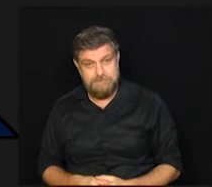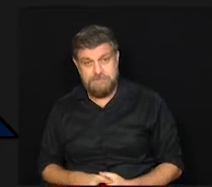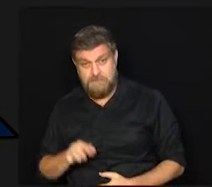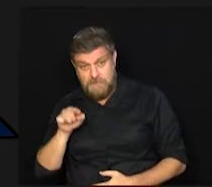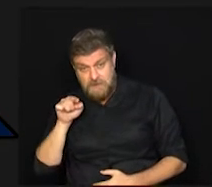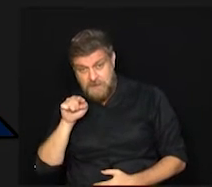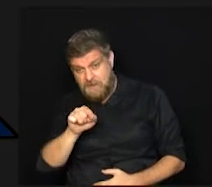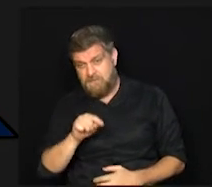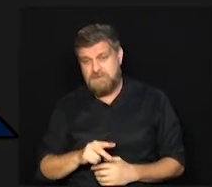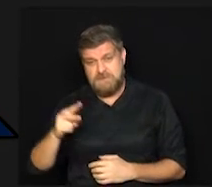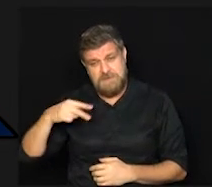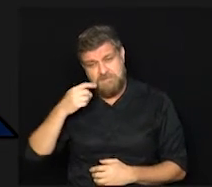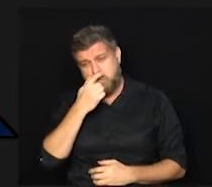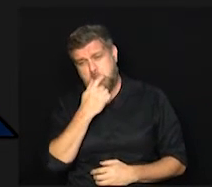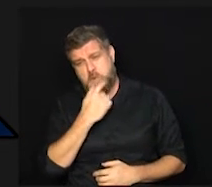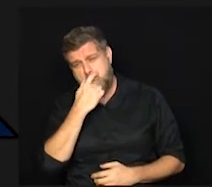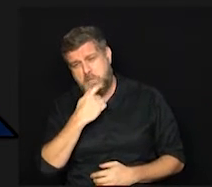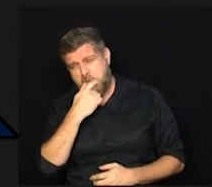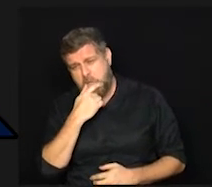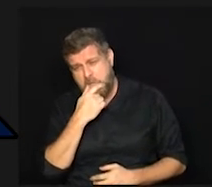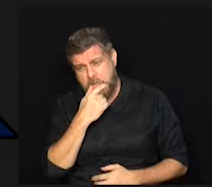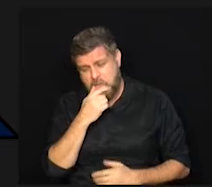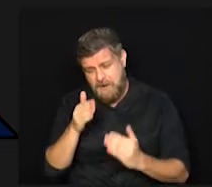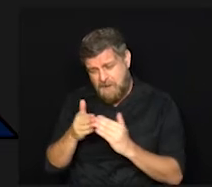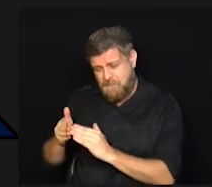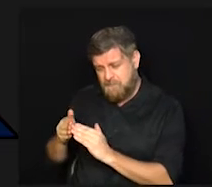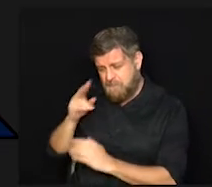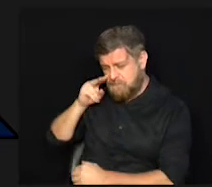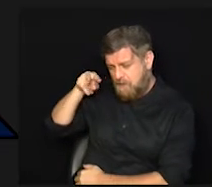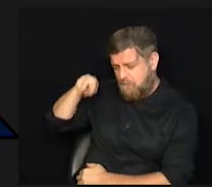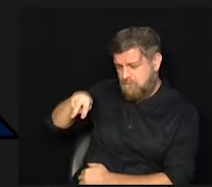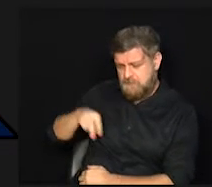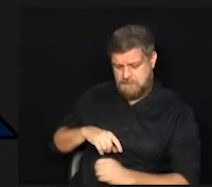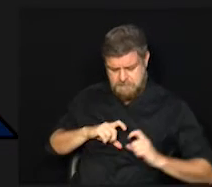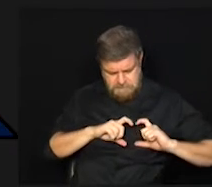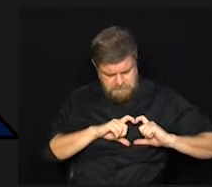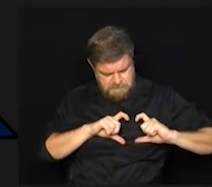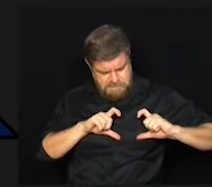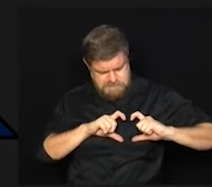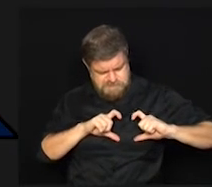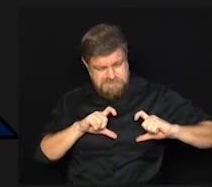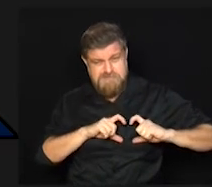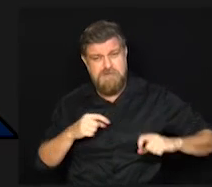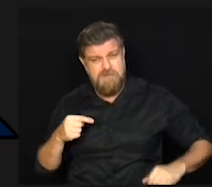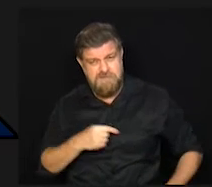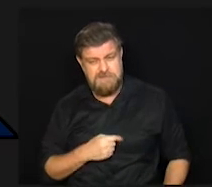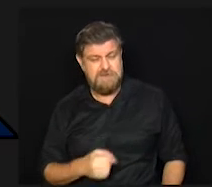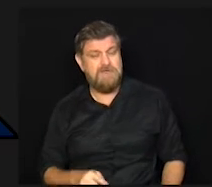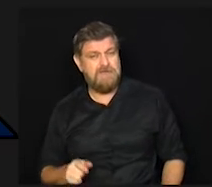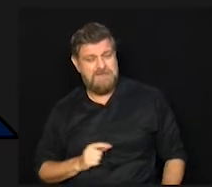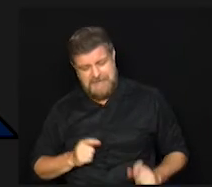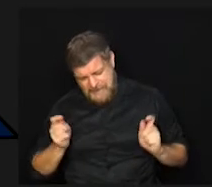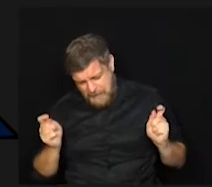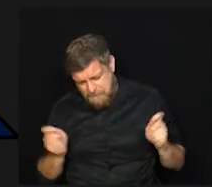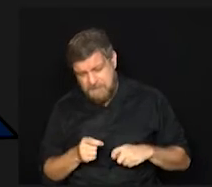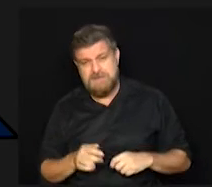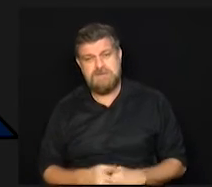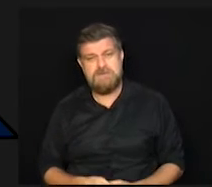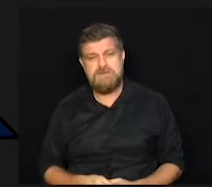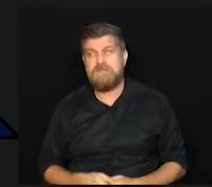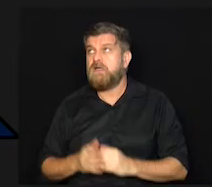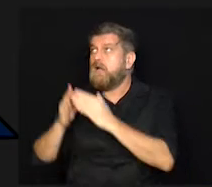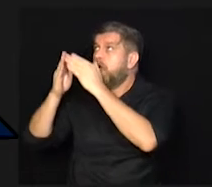com esse olhar de periferia, com esse coraçãozão, você com essa capacidade, eu peço que Deus